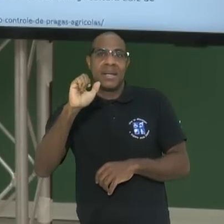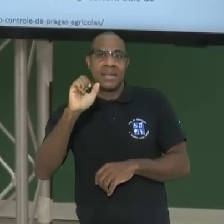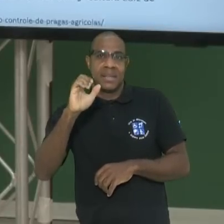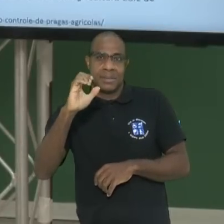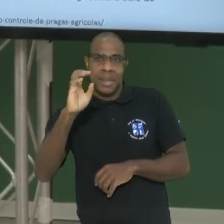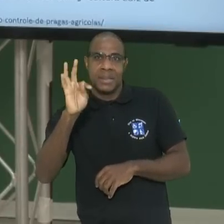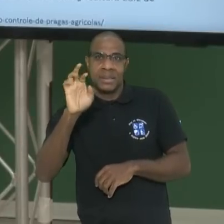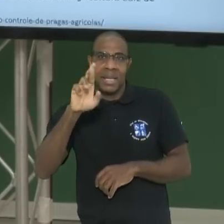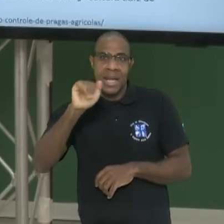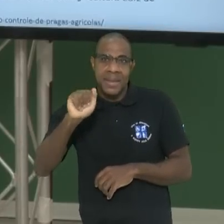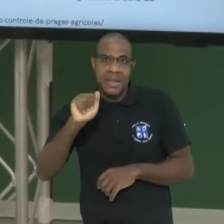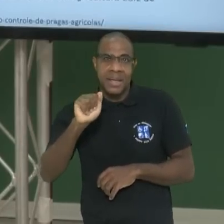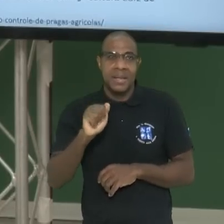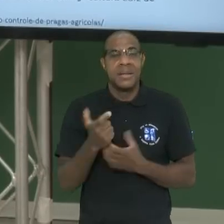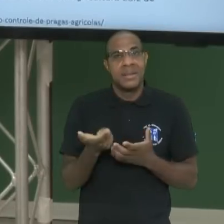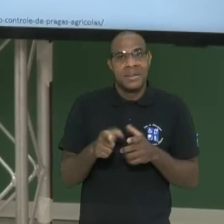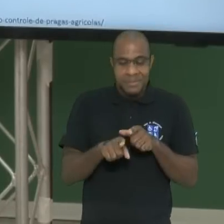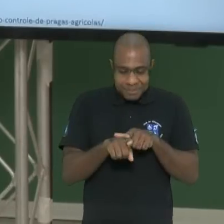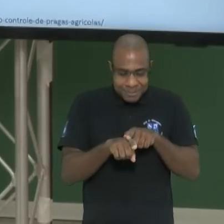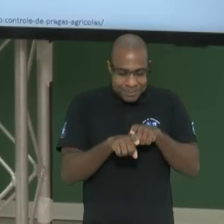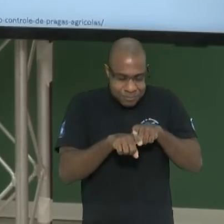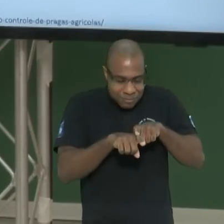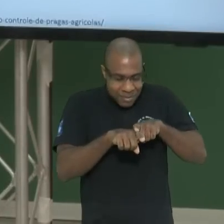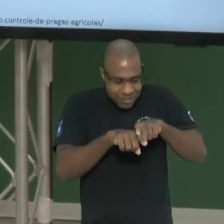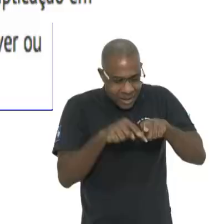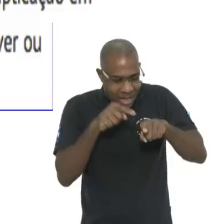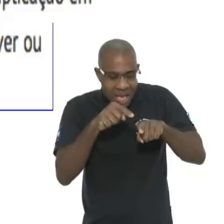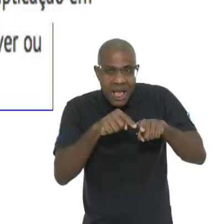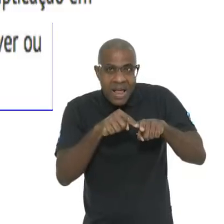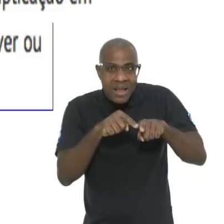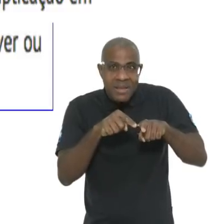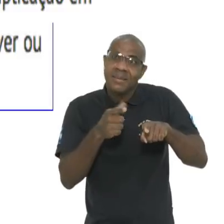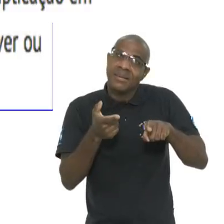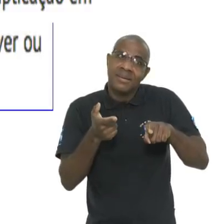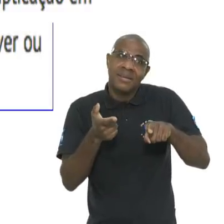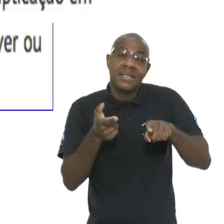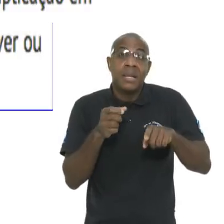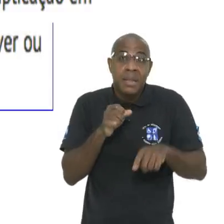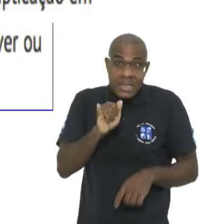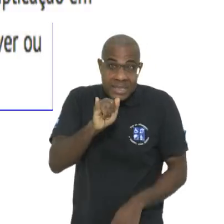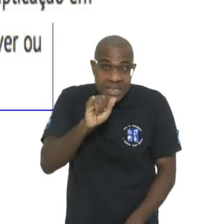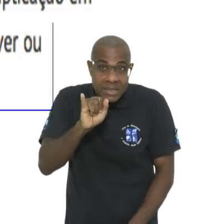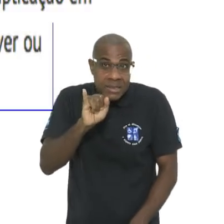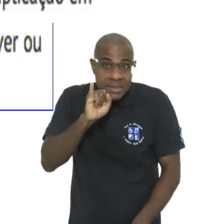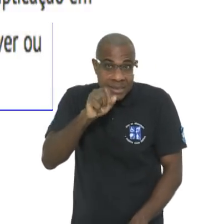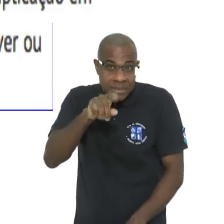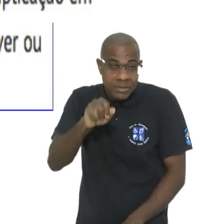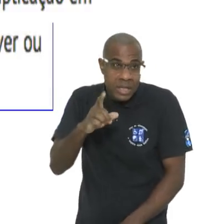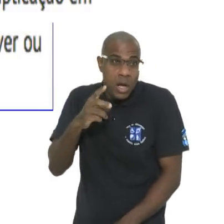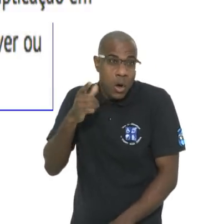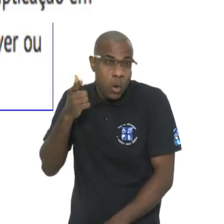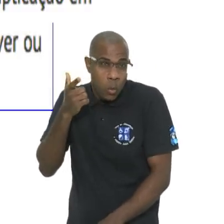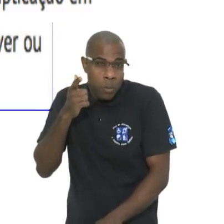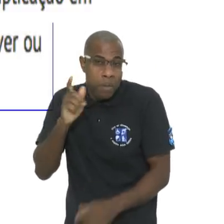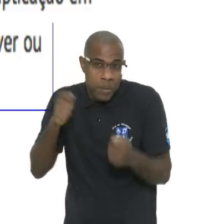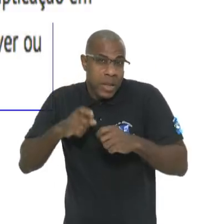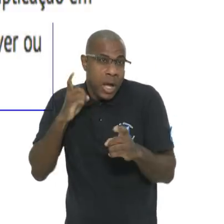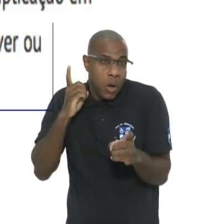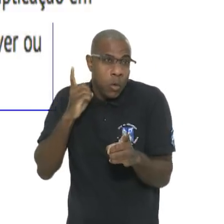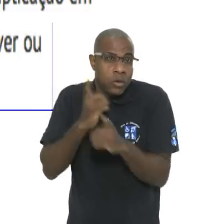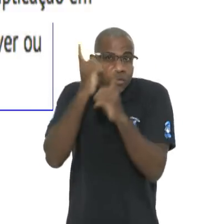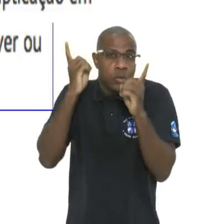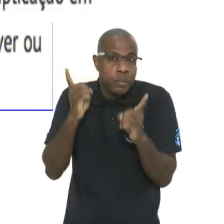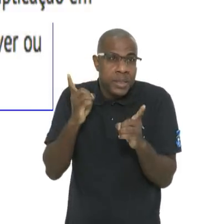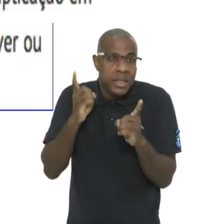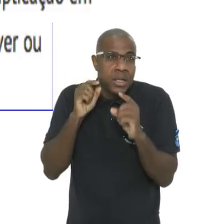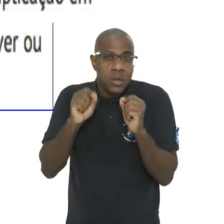não faça efeito. Porém, se você puder descobrir sobre a bactéria,